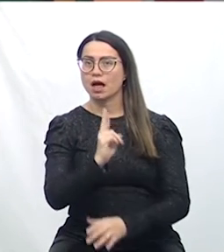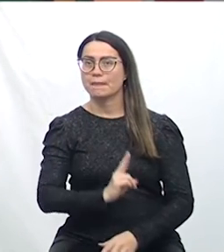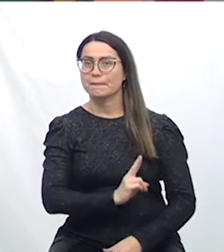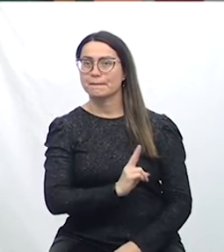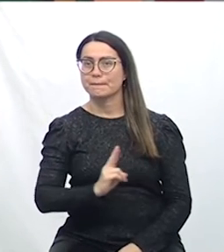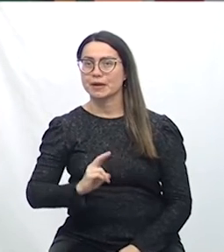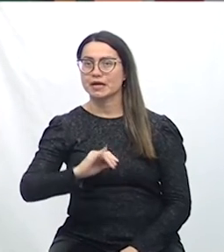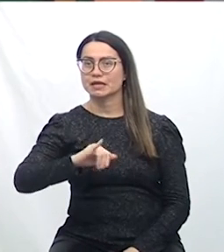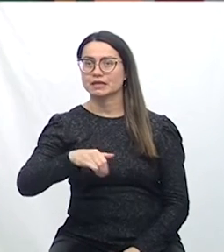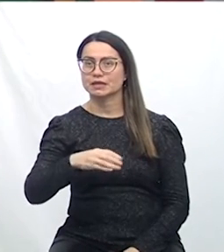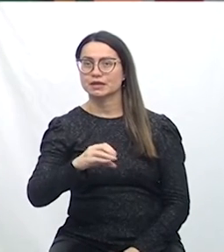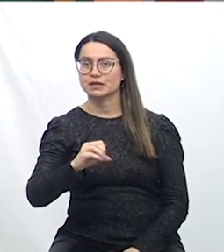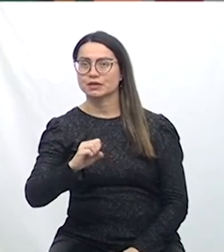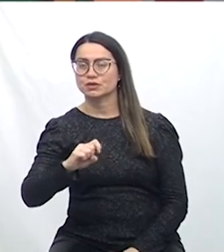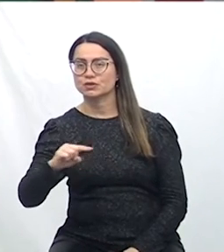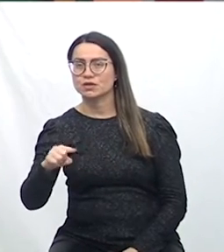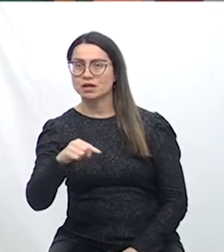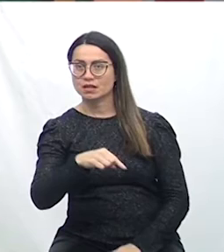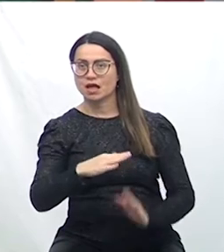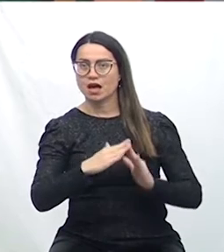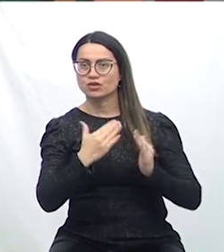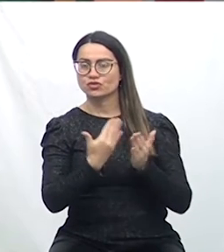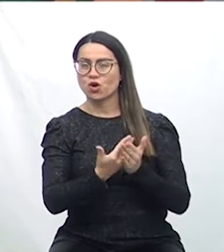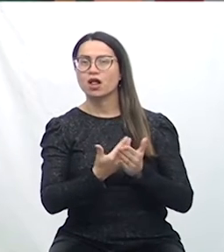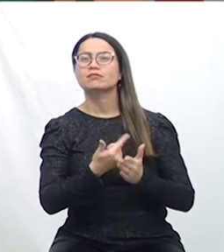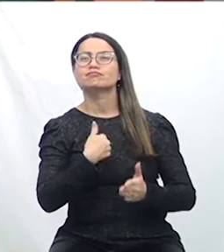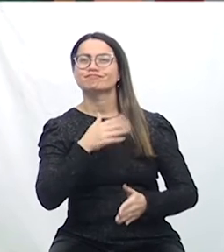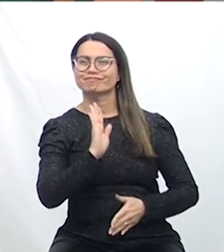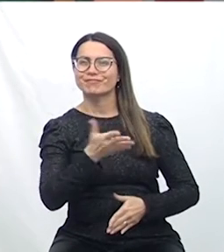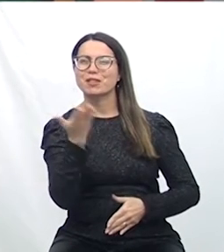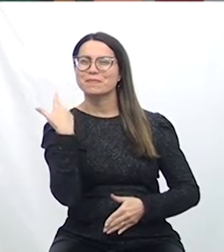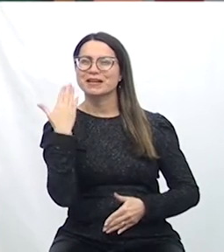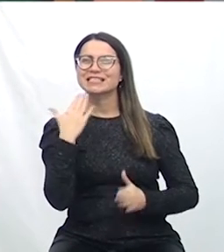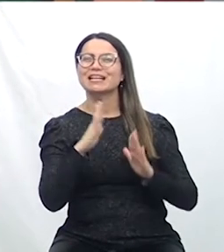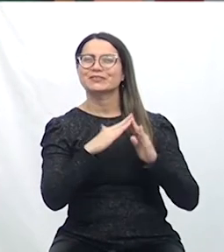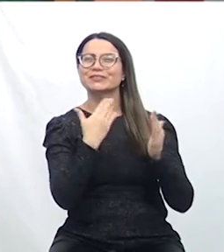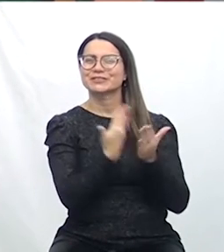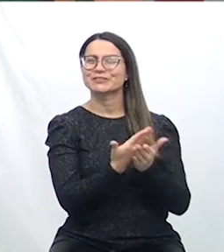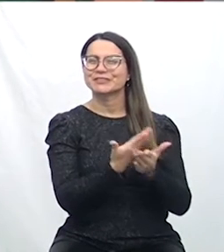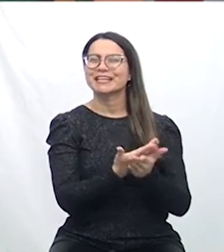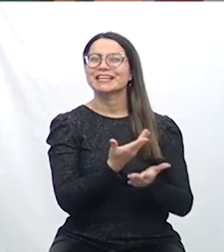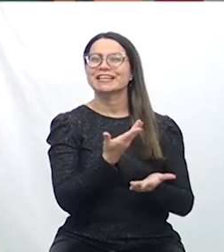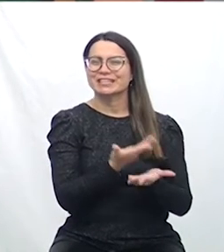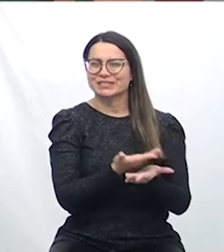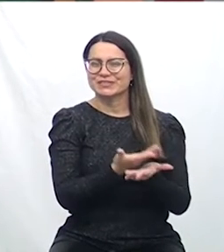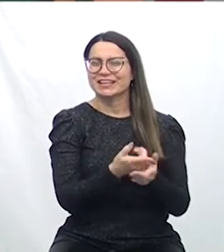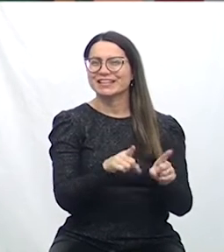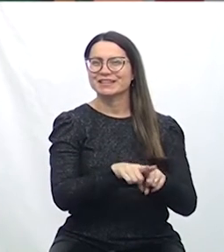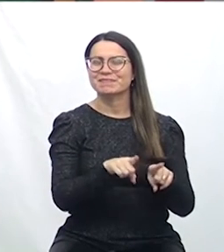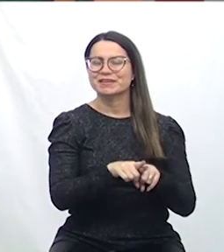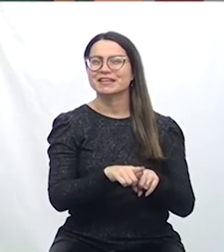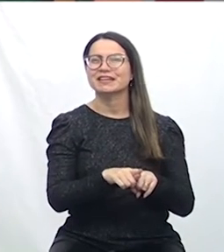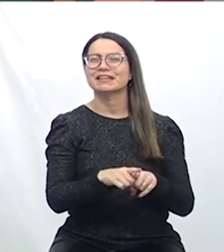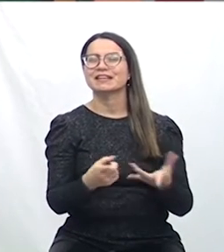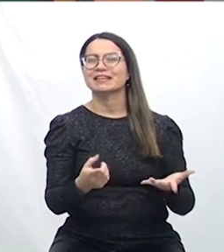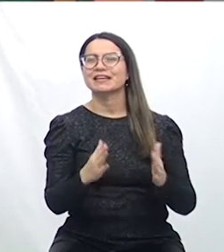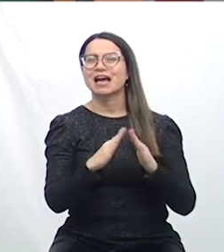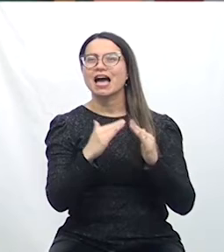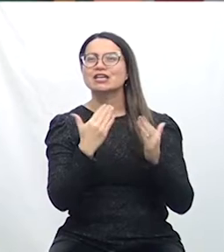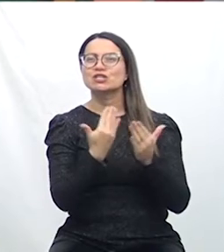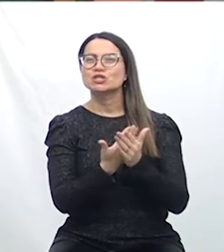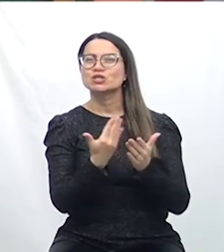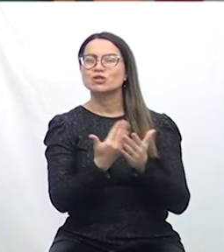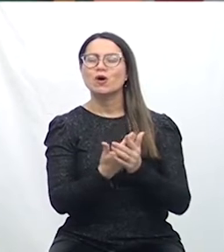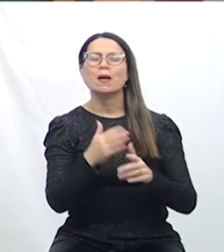escola onde eu estudei, comecei os meus estudos lá no São Simão, né? E realmente uma das escolas que apresentou o desfile